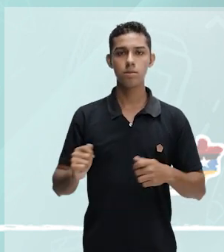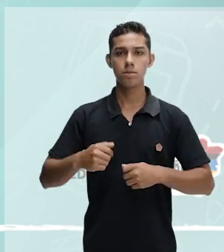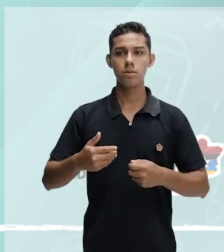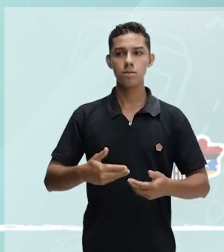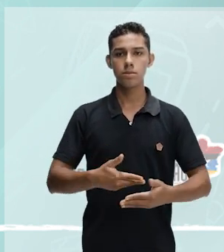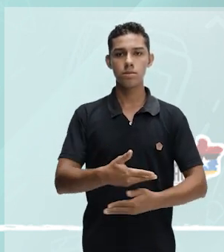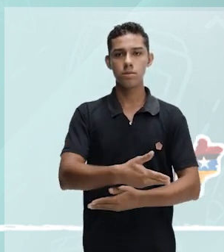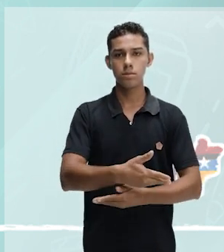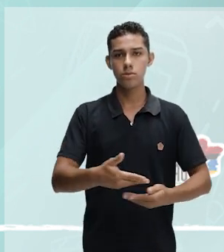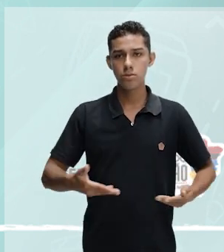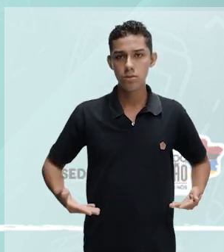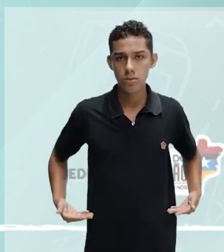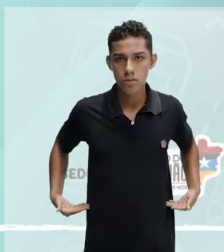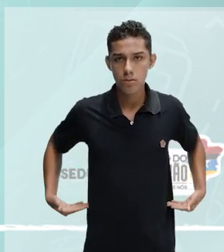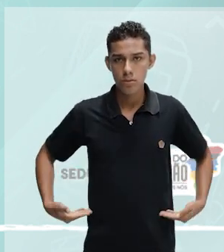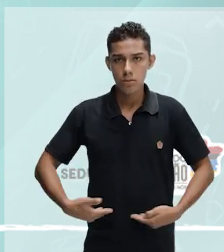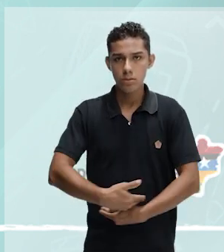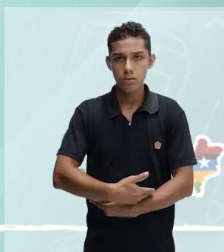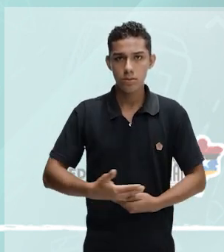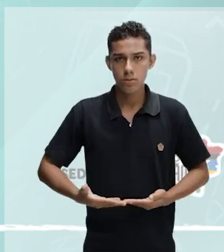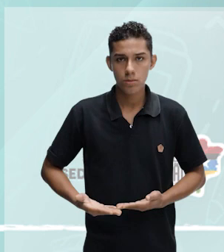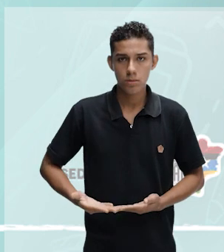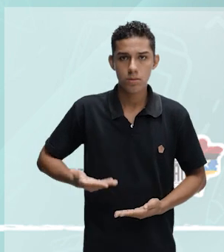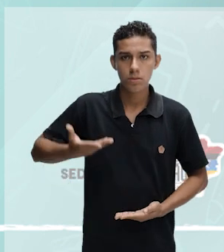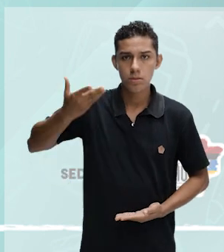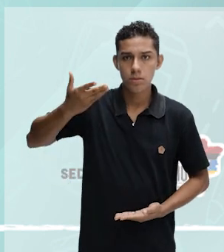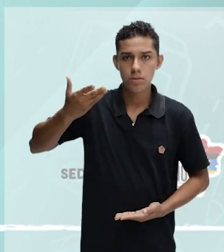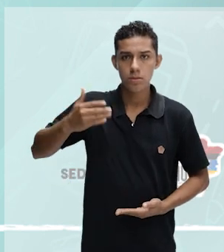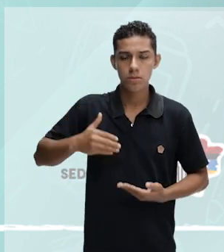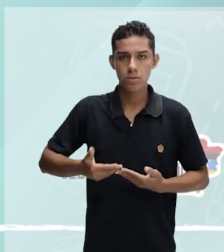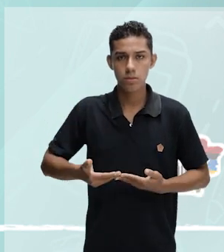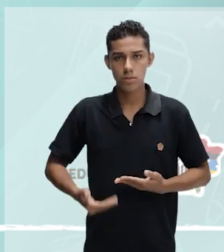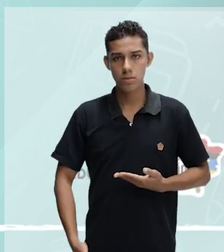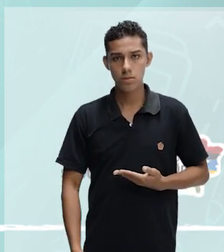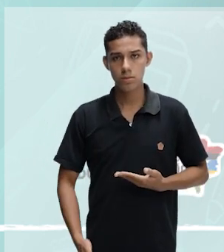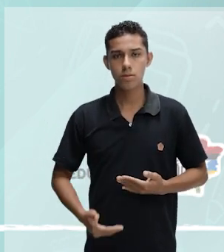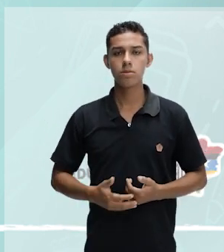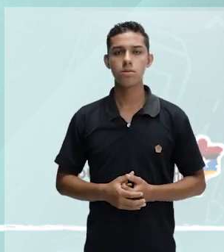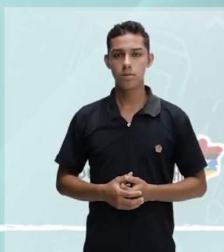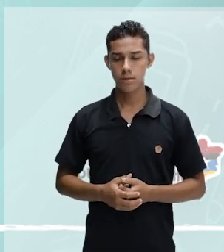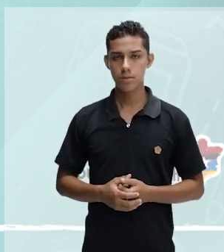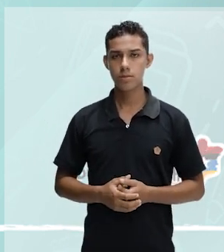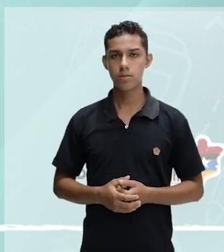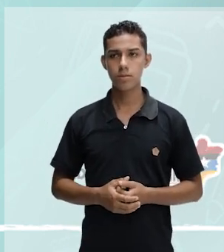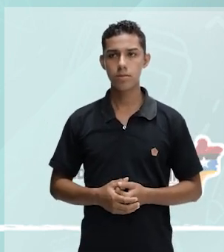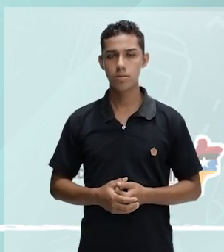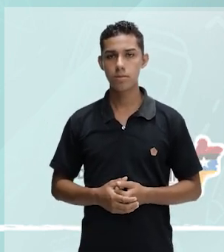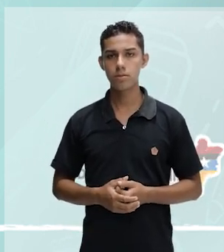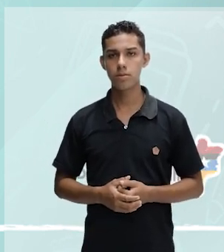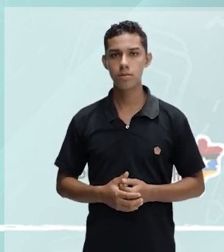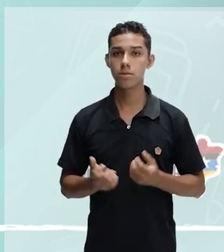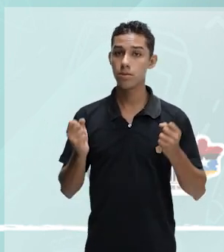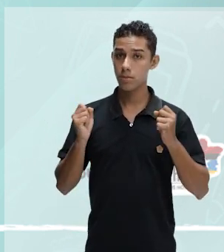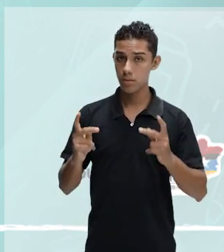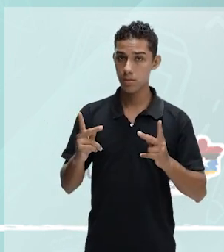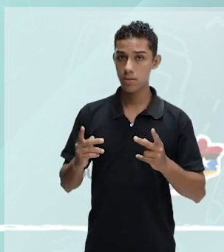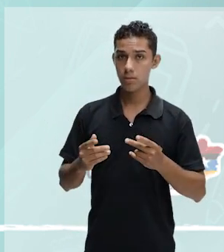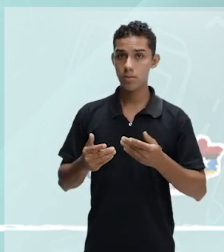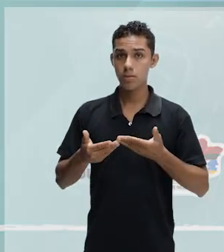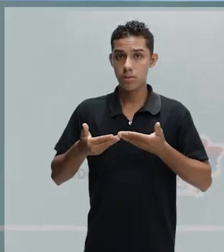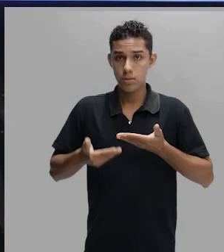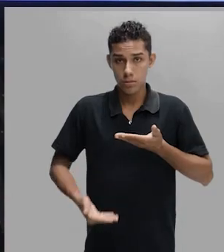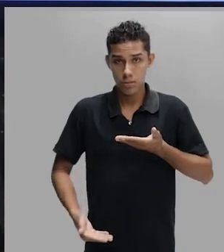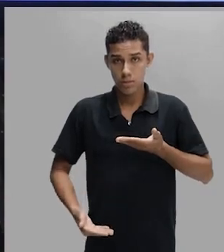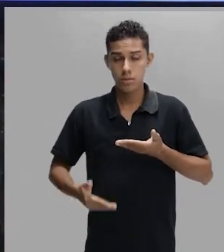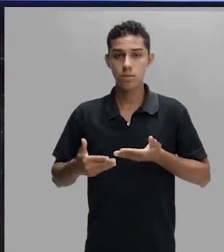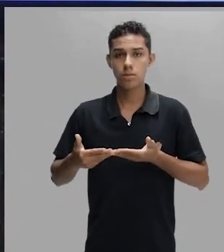quê? Aqui no meu meio aqui, ó, dividindo em inferior e superior, tá certo? Inferior